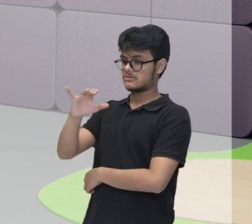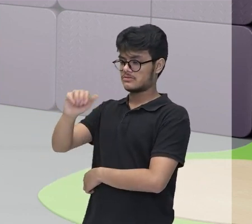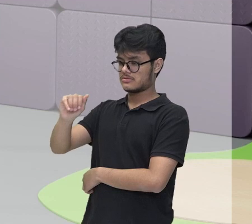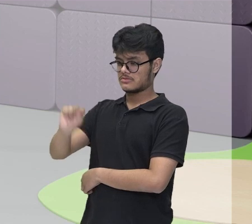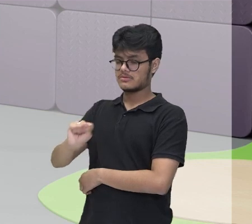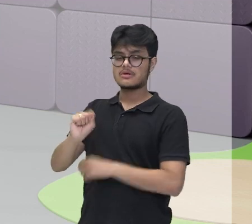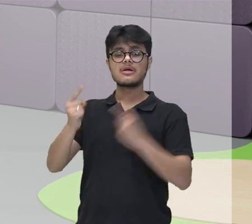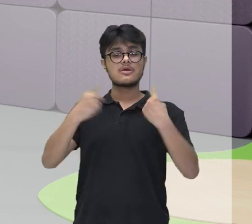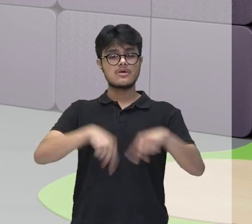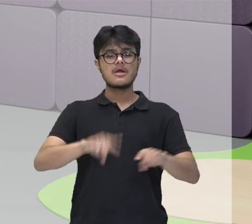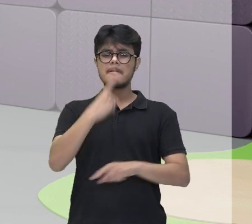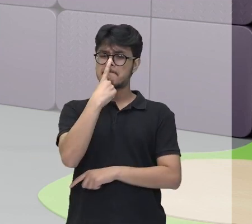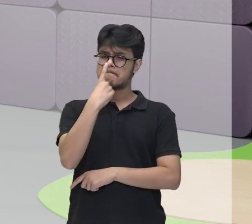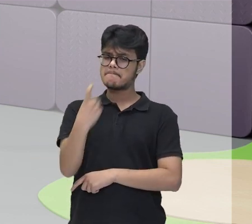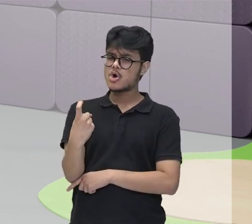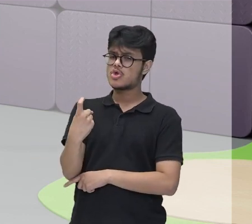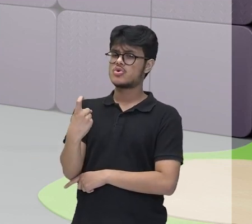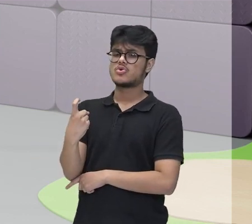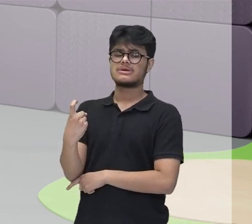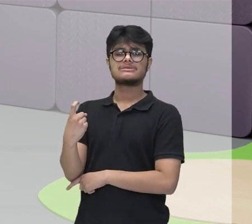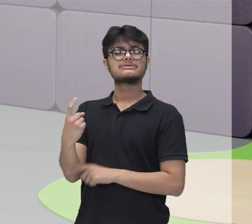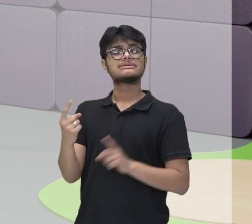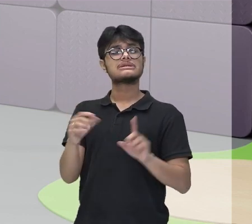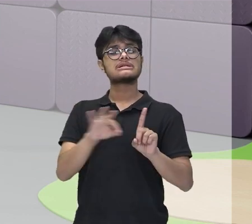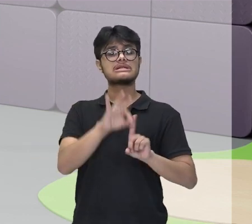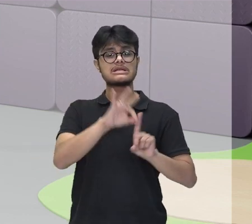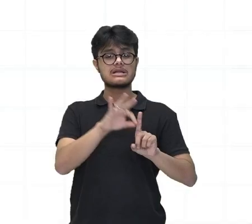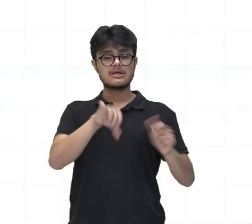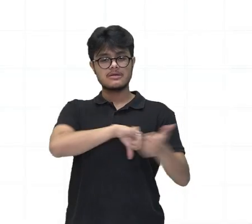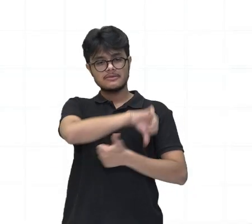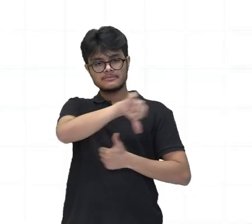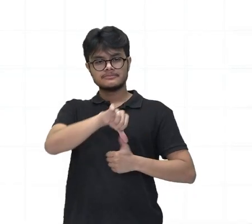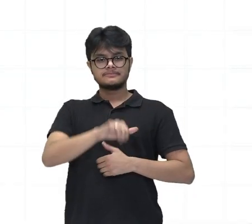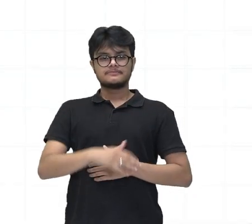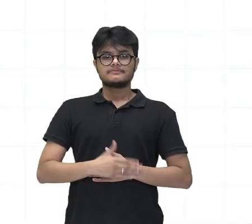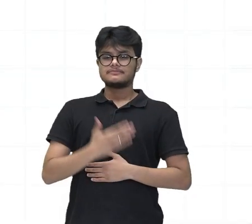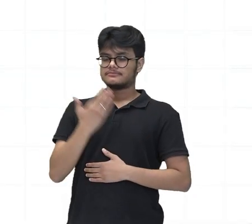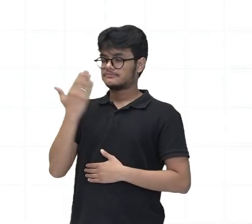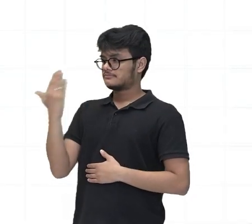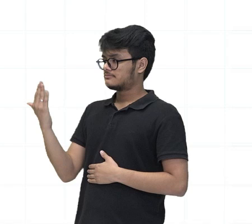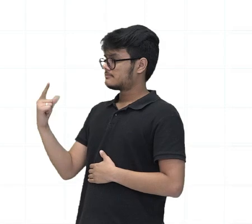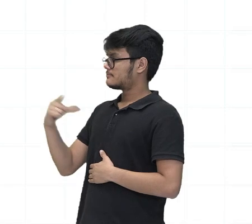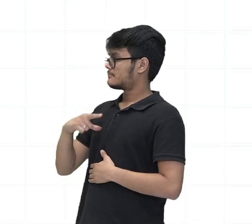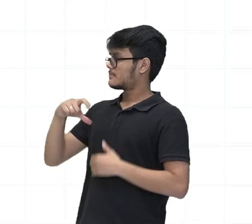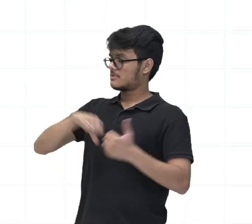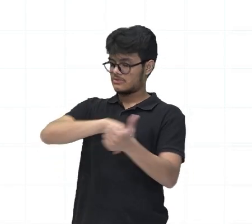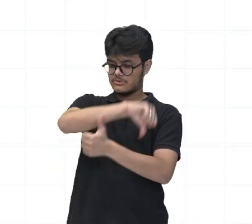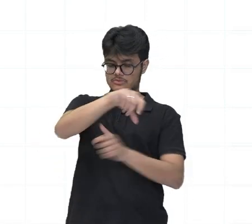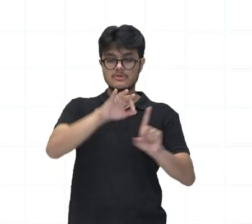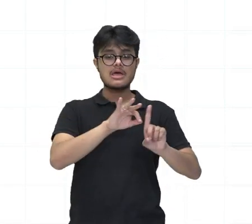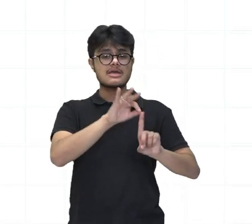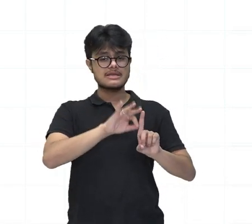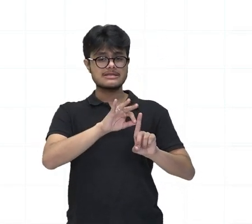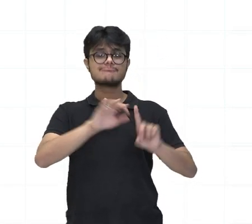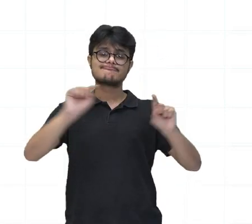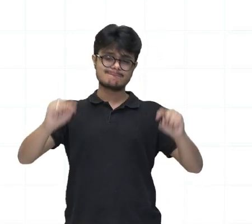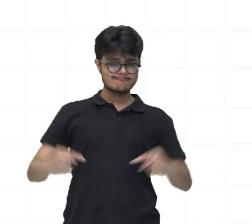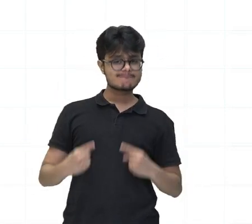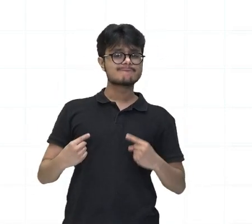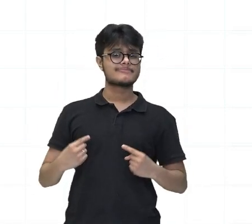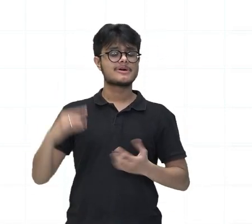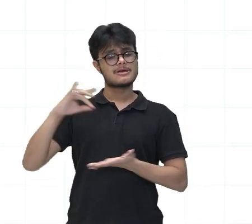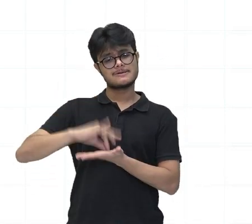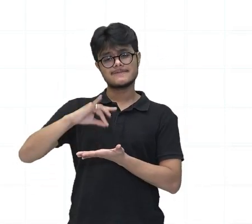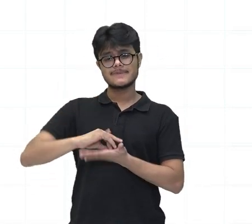como a poluição e as mudanças climáticas. Elas podem, assim, afetar, tá,